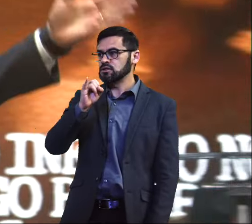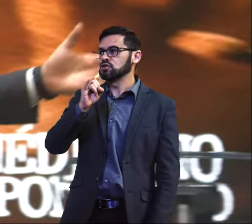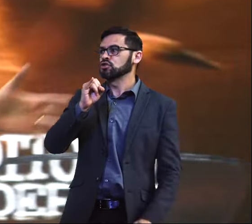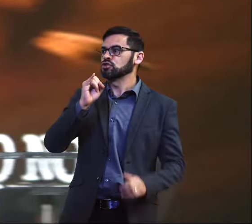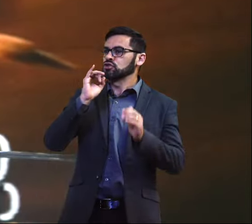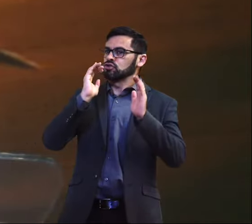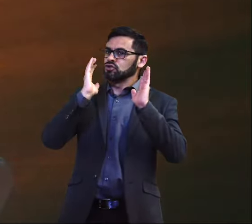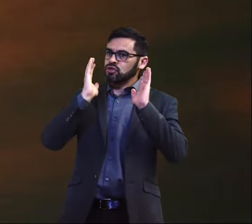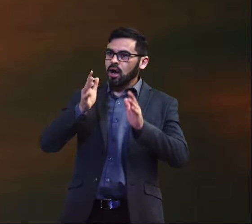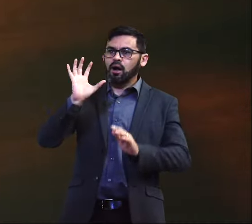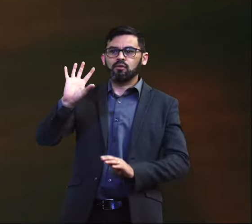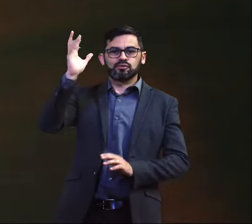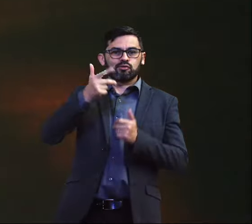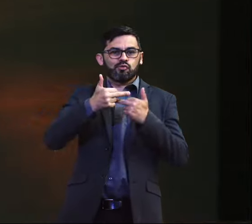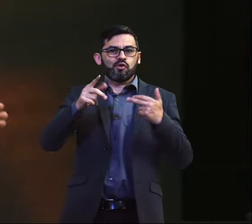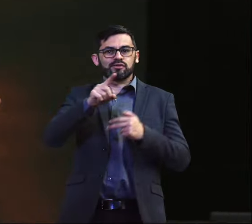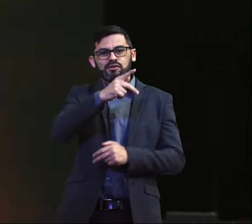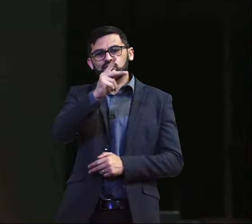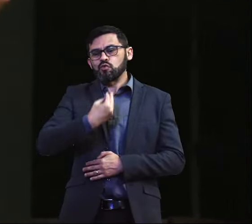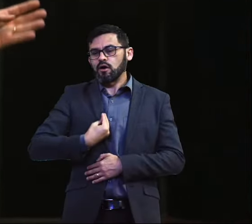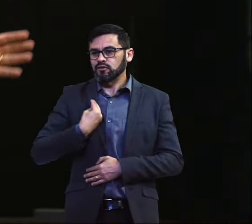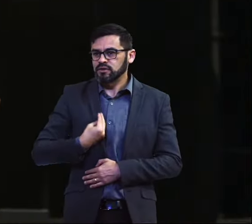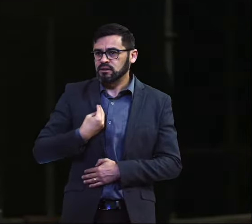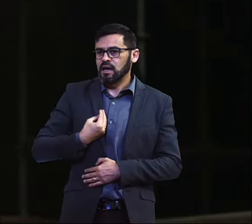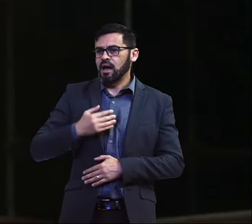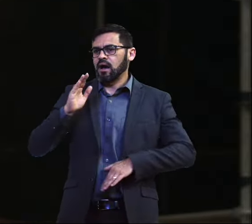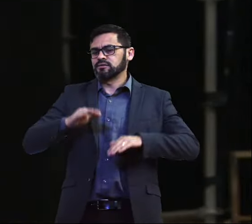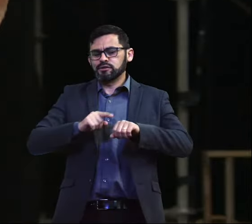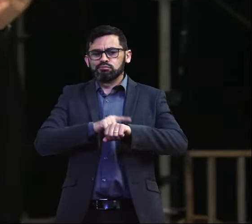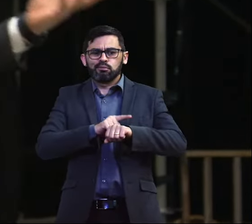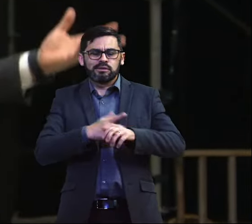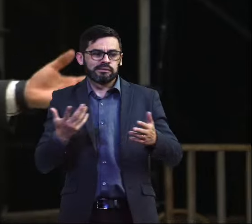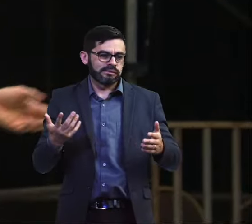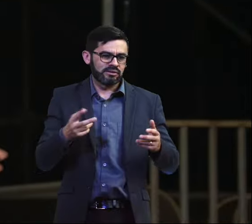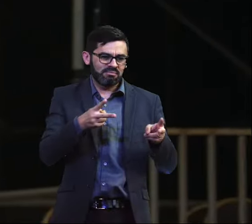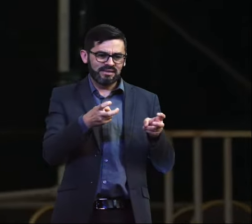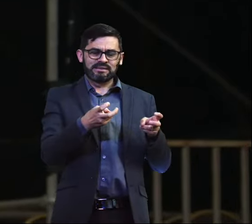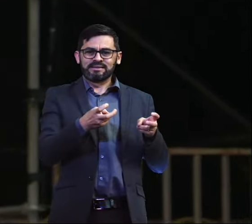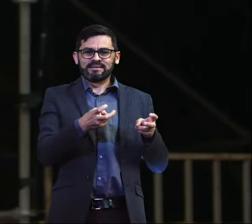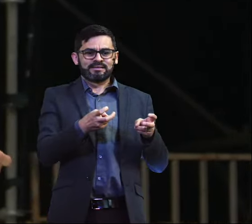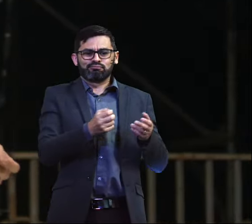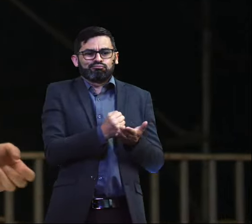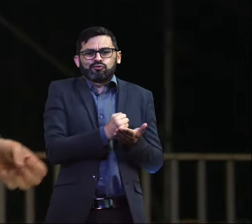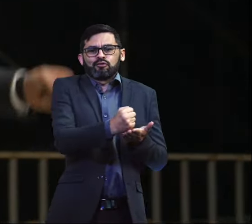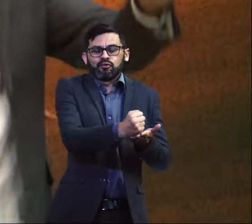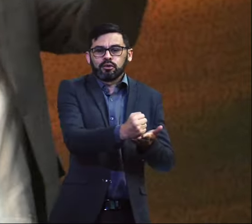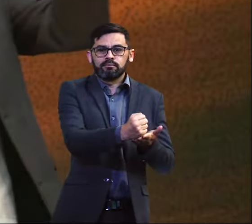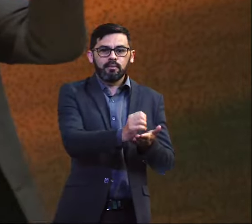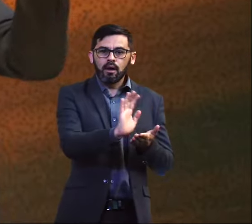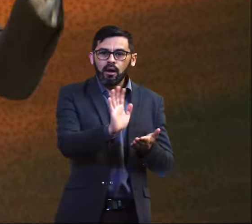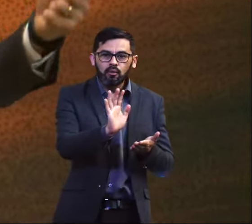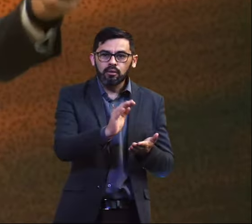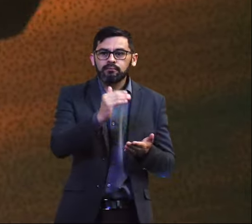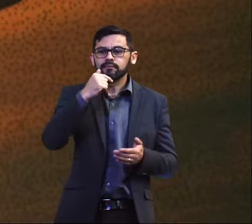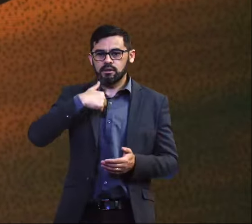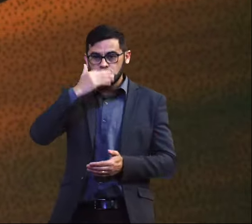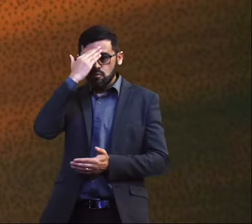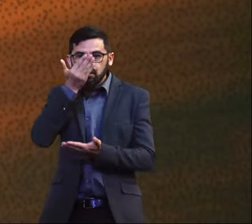Já Morreu na sua vida. Se tem uma situação que você diz, isso aqui não tem como. Ei, eu